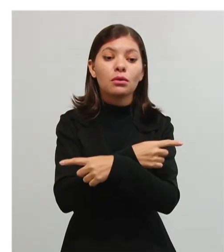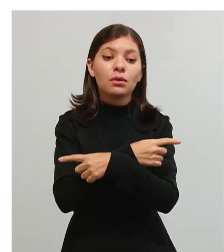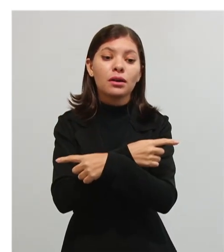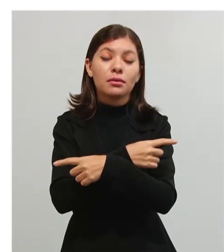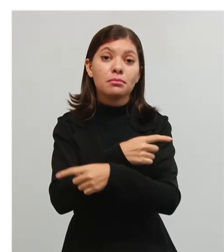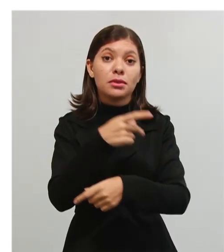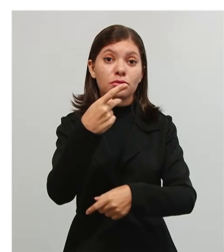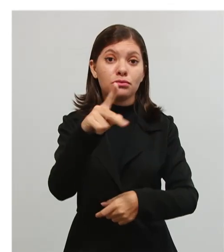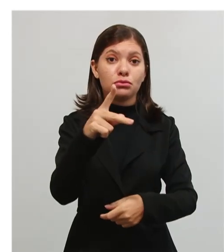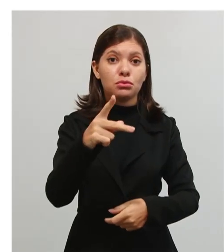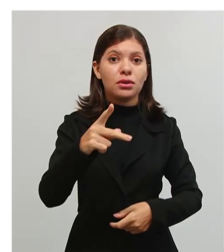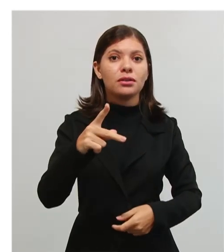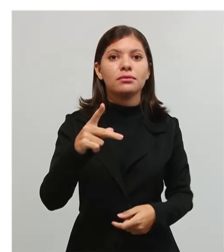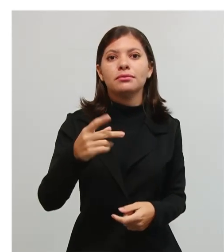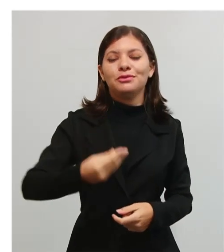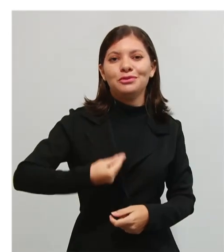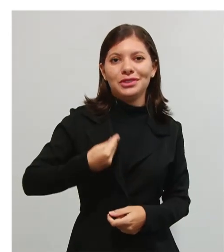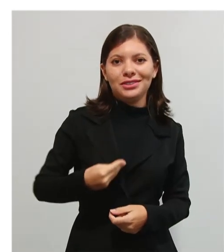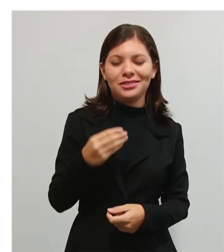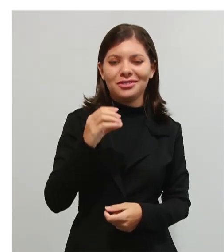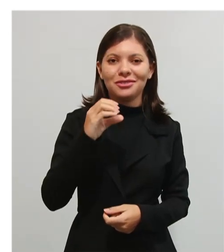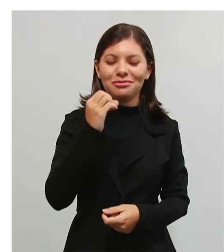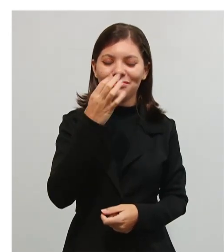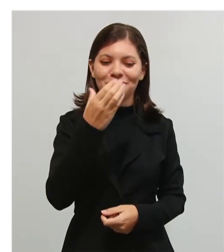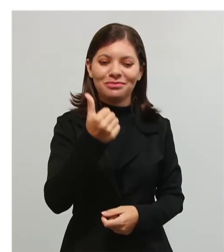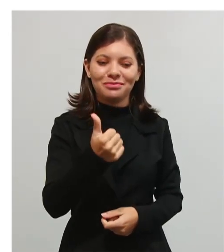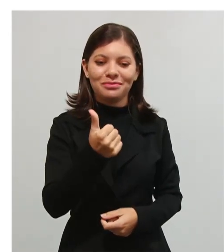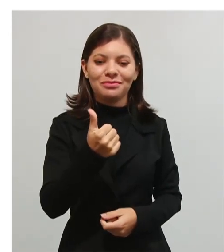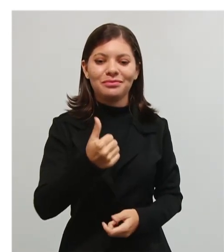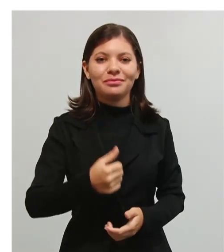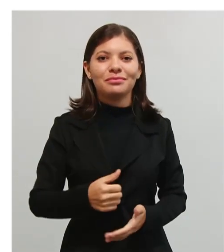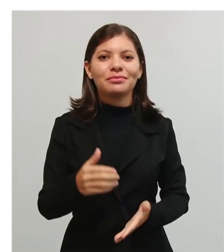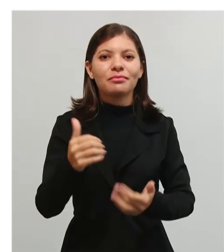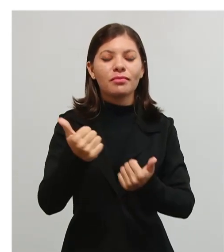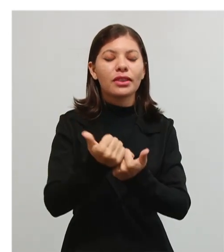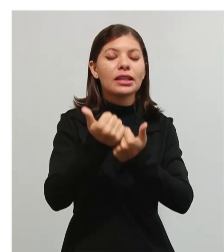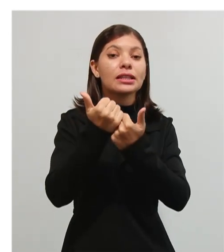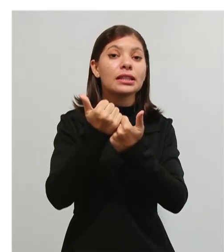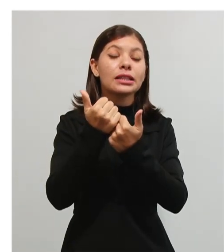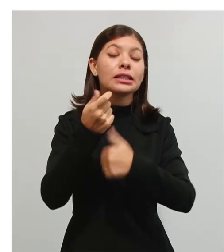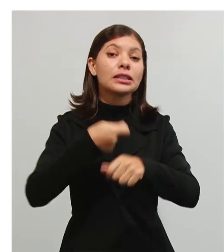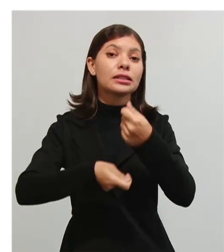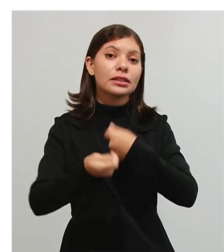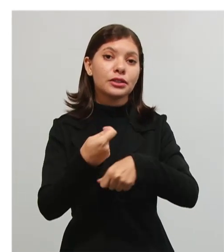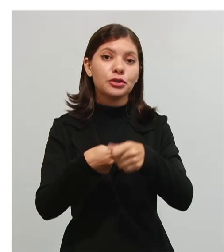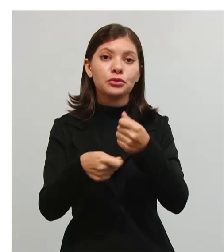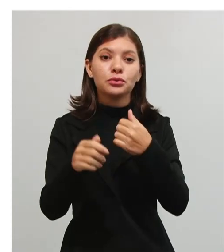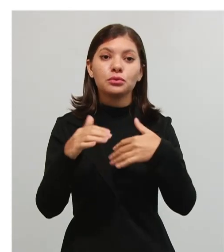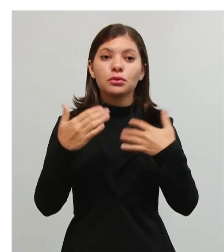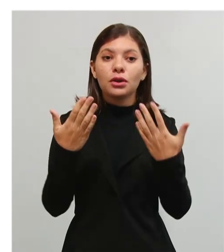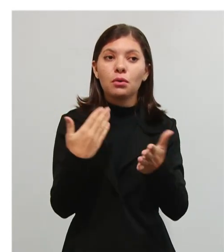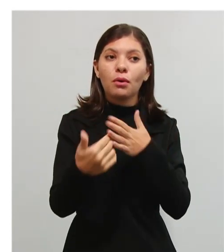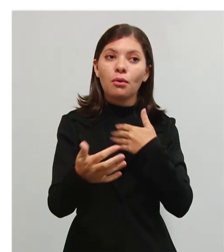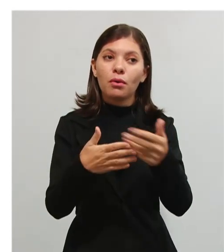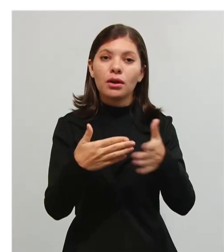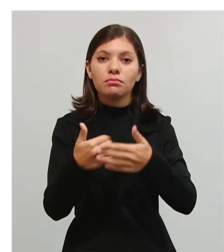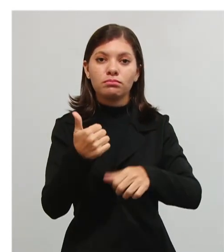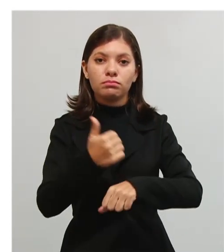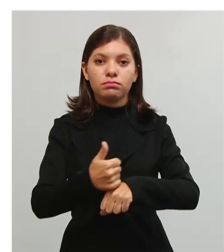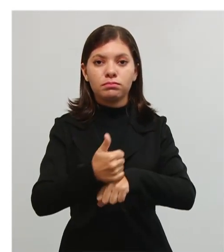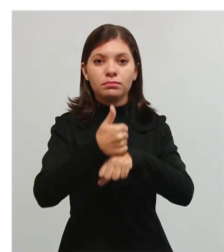sua realidade. Tudo bem? Então, assistente administrativo, ou seja, qual for a sua